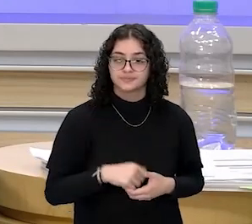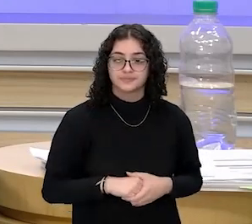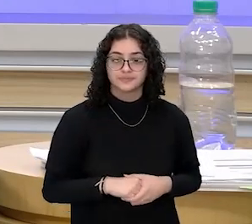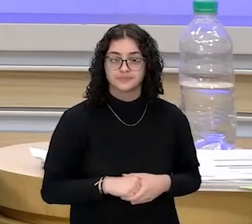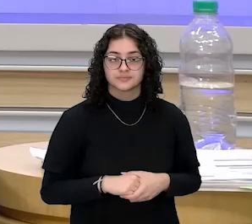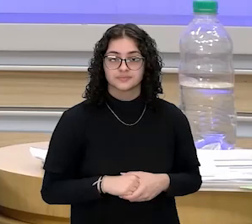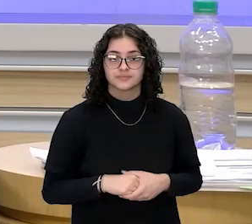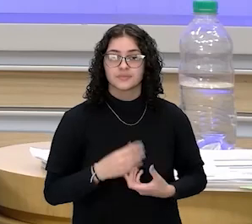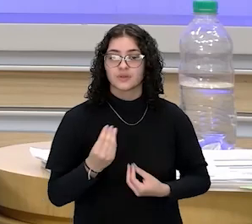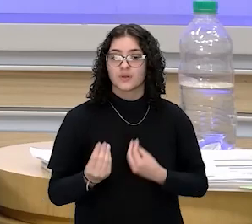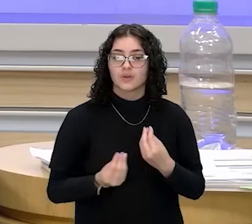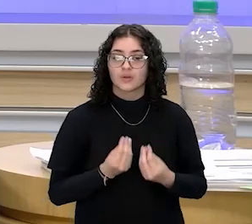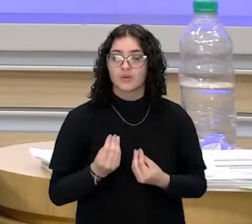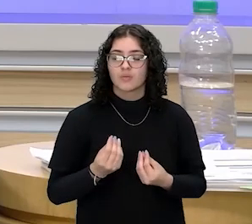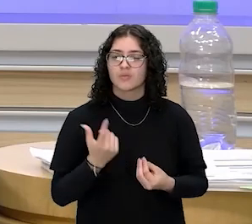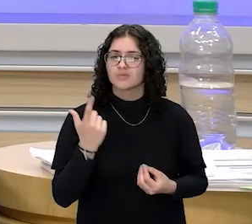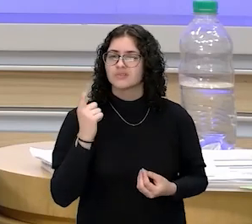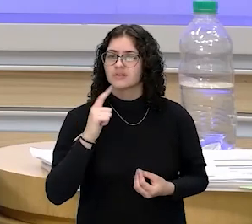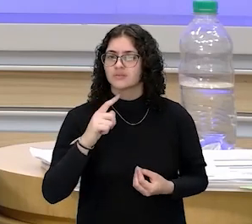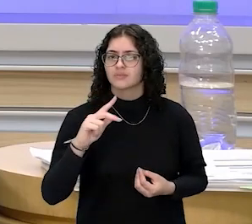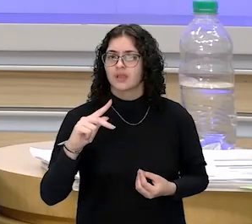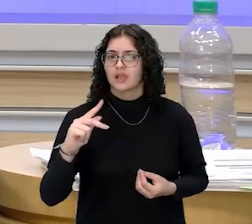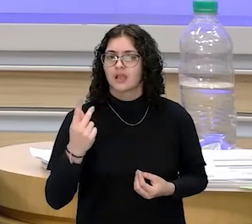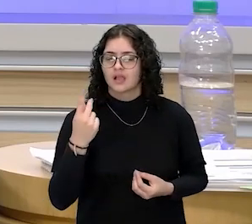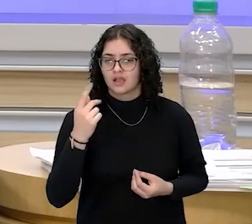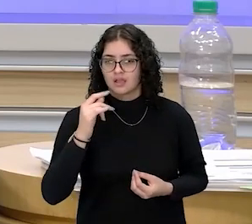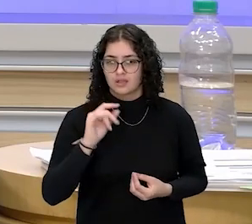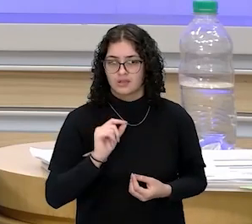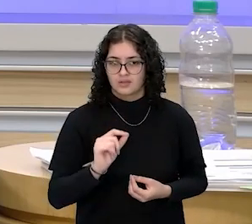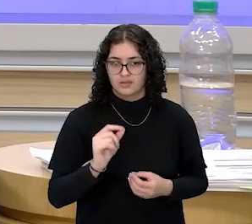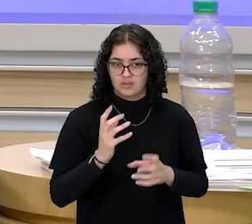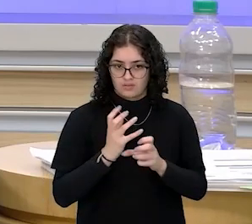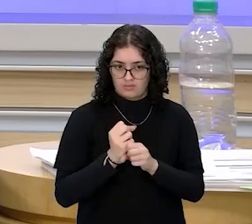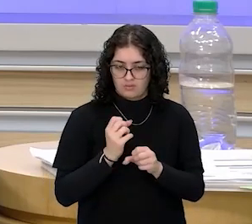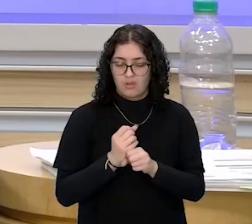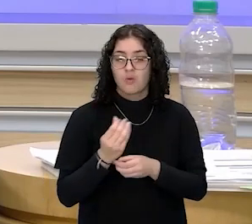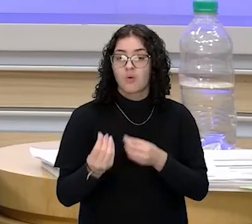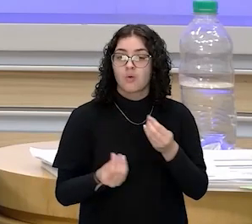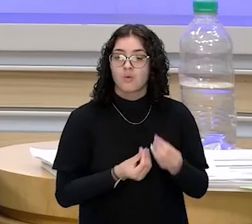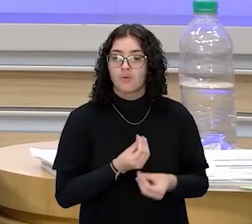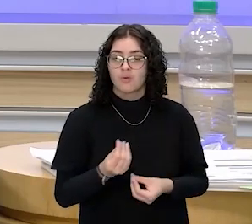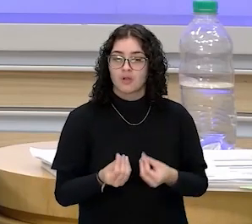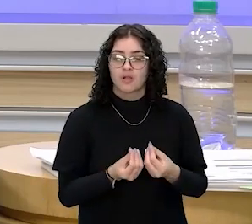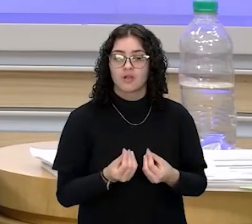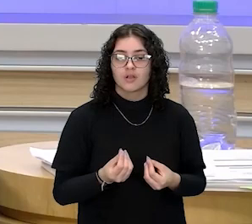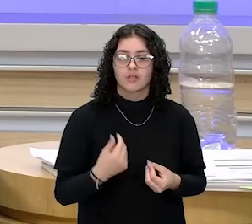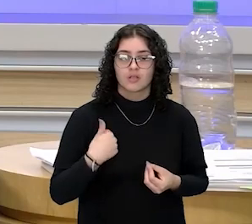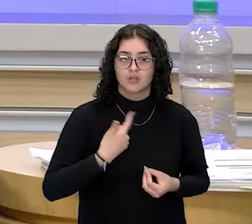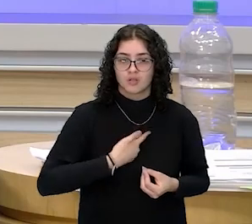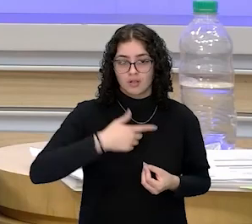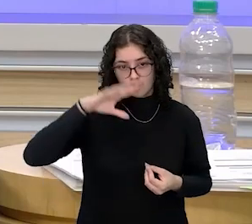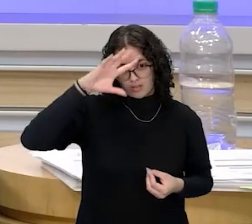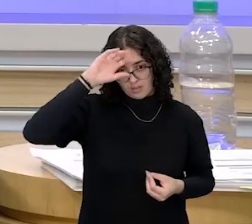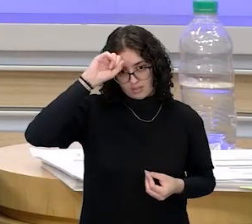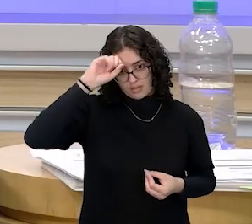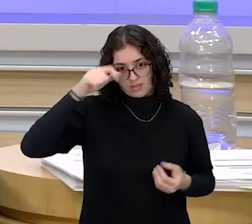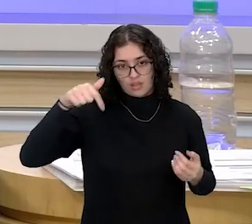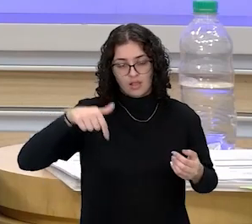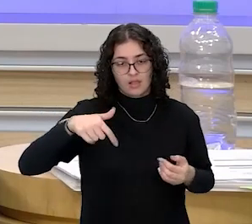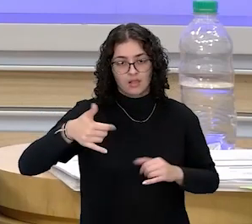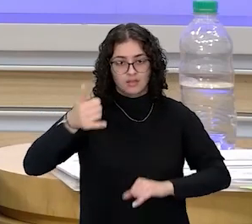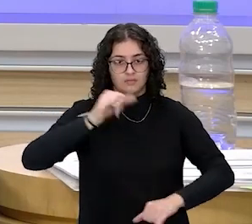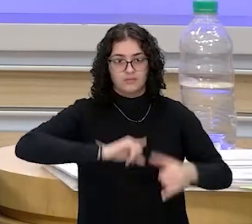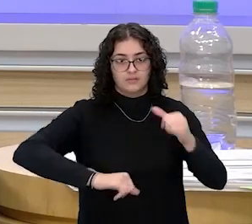E como chegar nesse índice? Como chegar nesse índice, o cálculo desse índice, a gente aprende aqui na química,